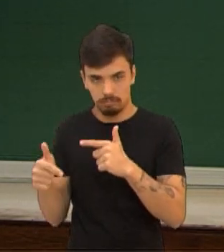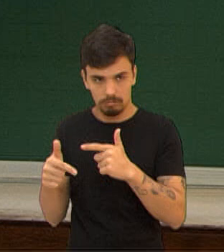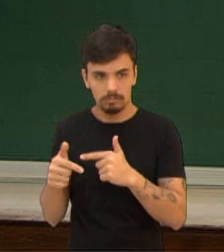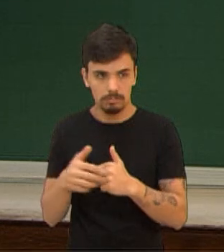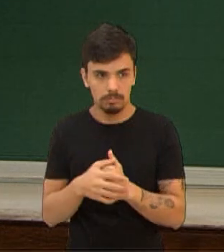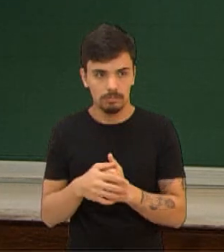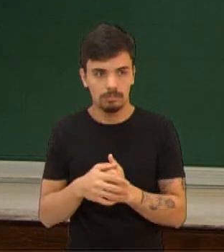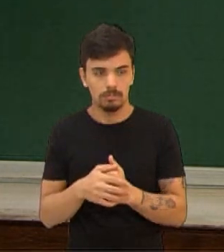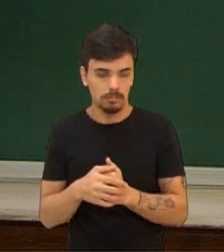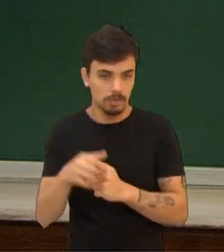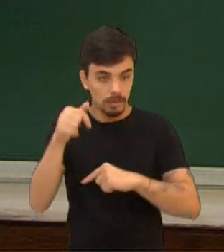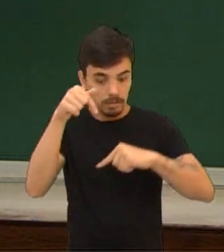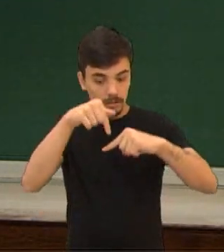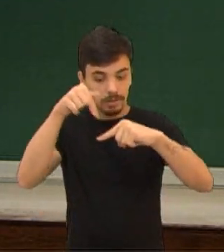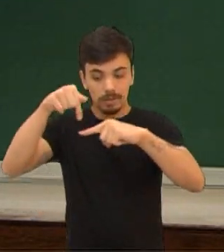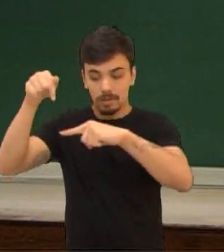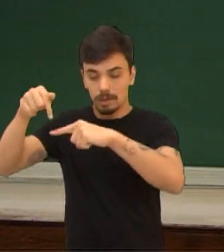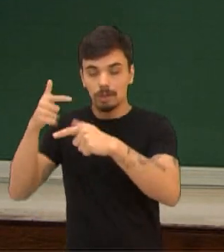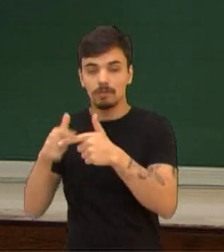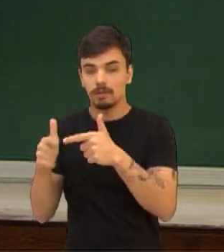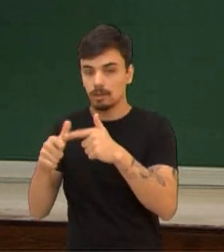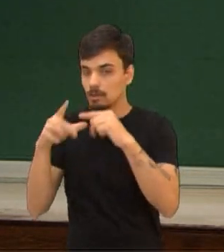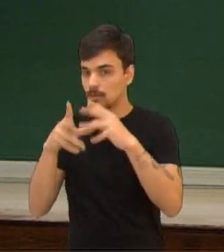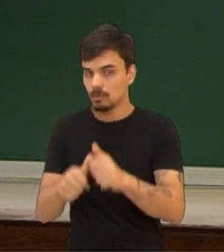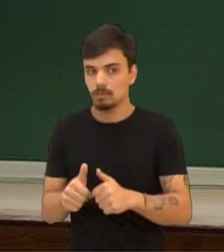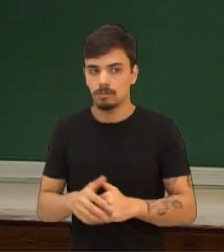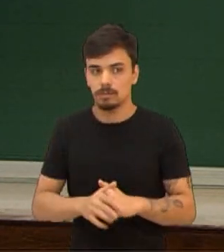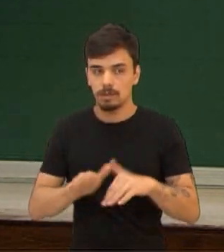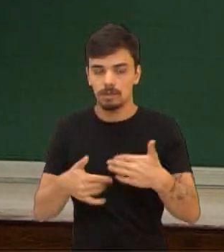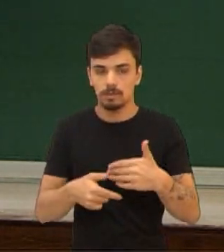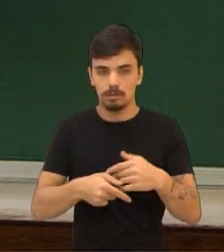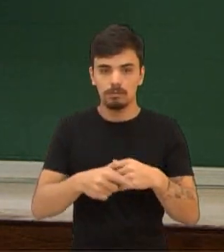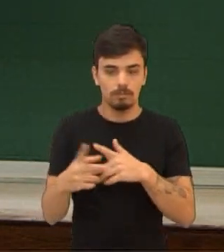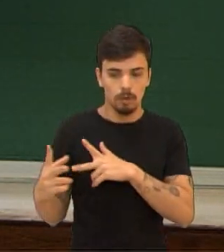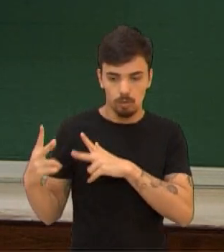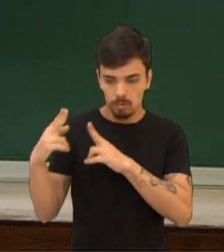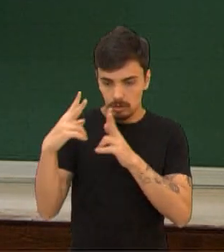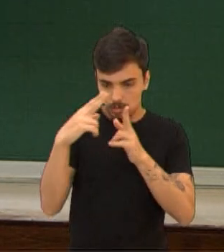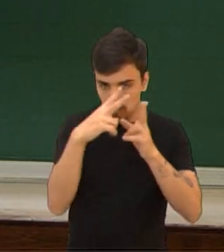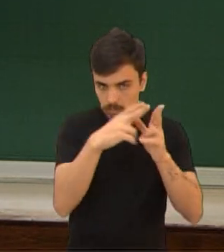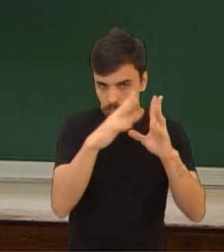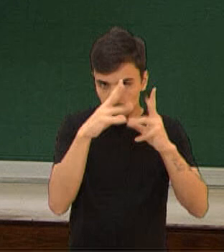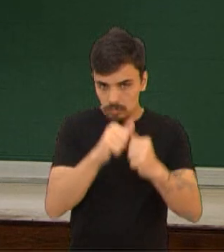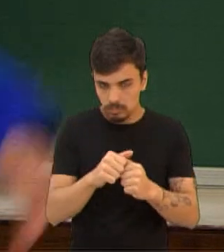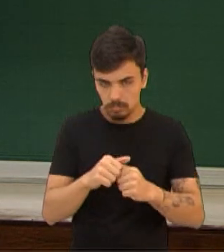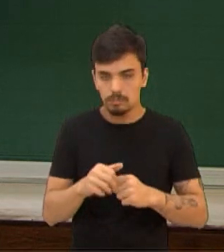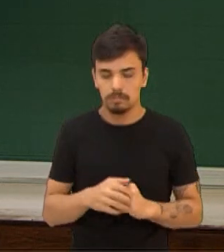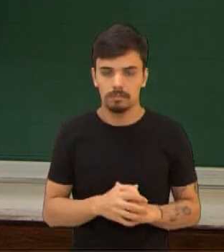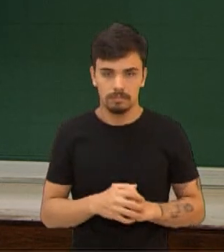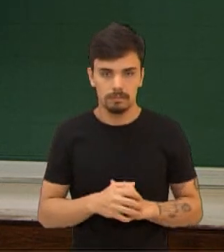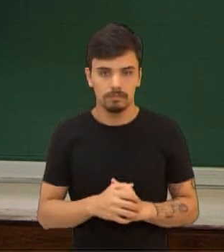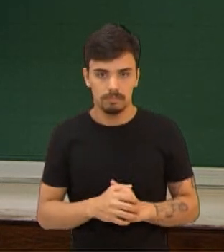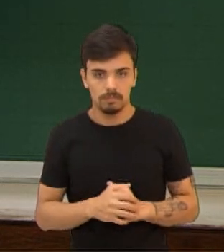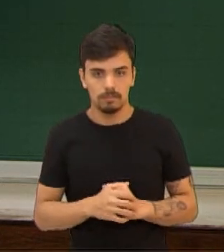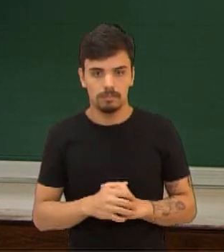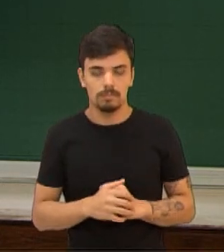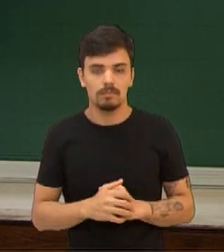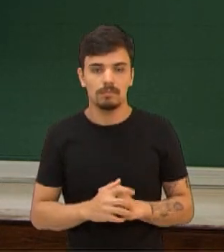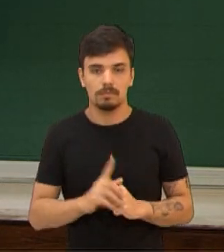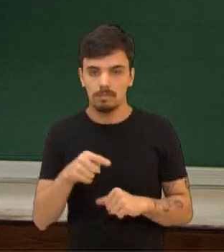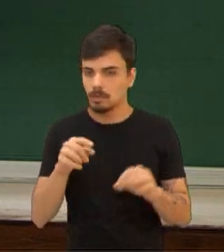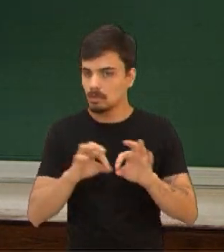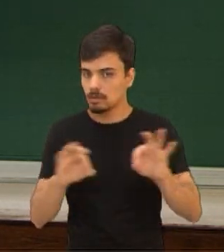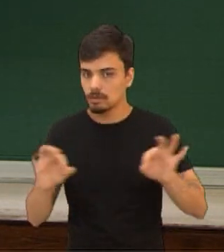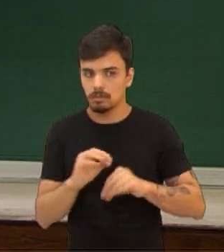esse Q vai dividir cada termo da soma. Então, eu vou cancelar os Qs, ou dividir todo mundo por Q, né, que é mais